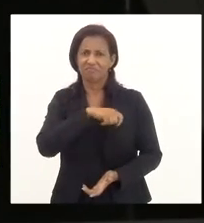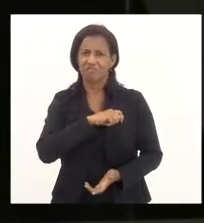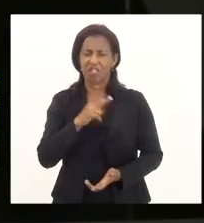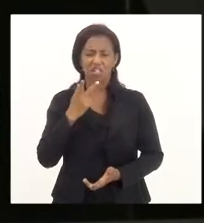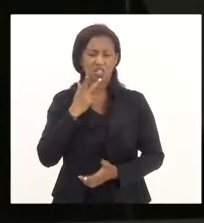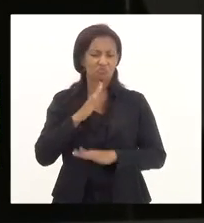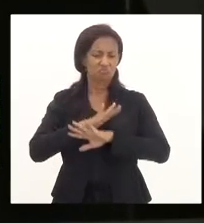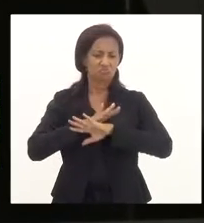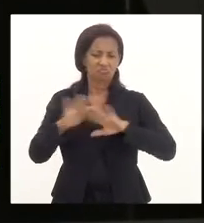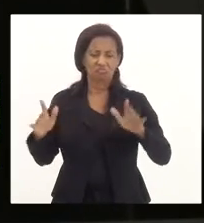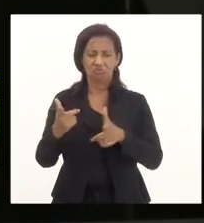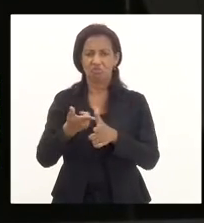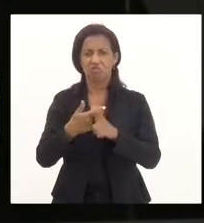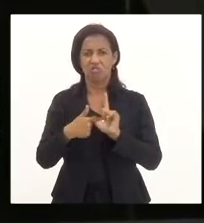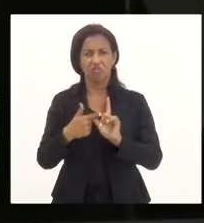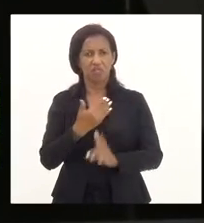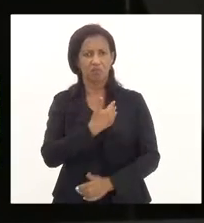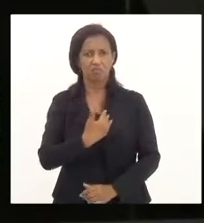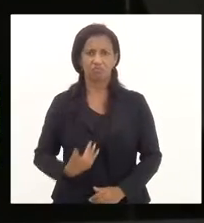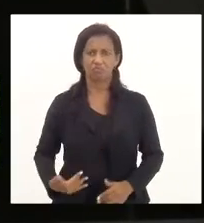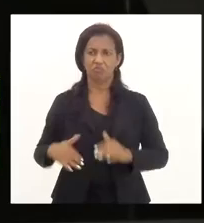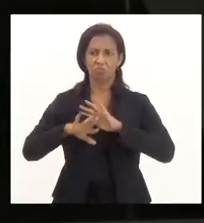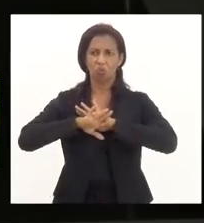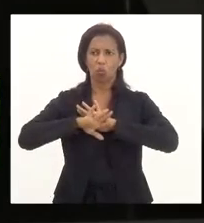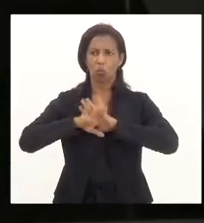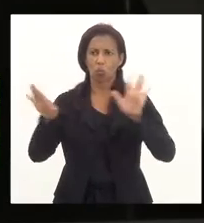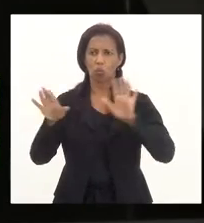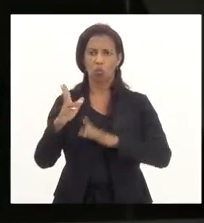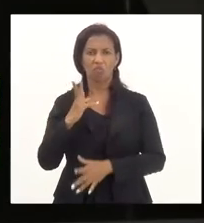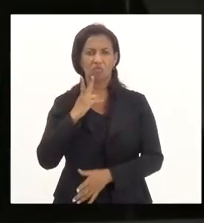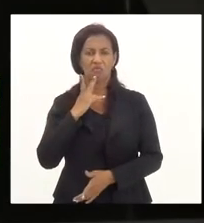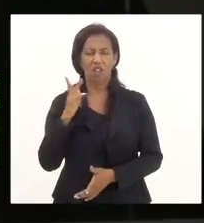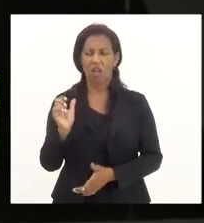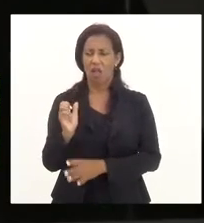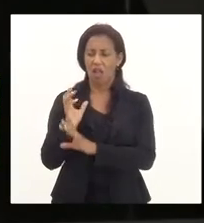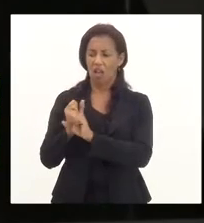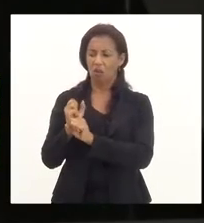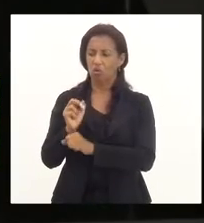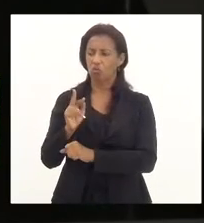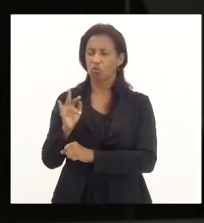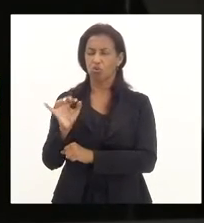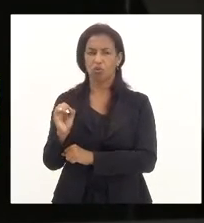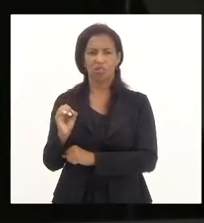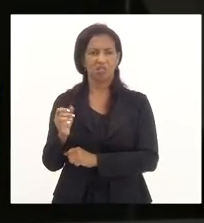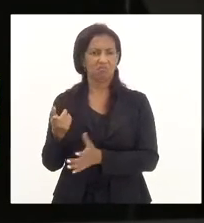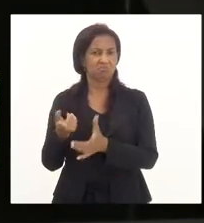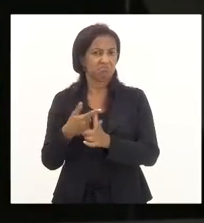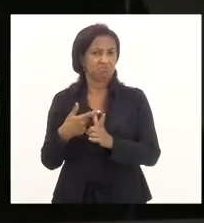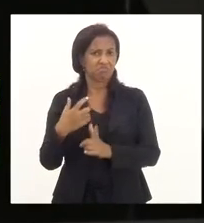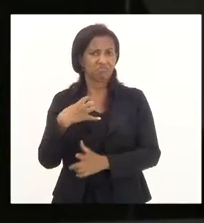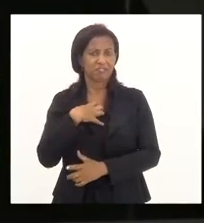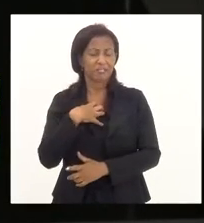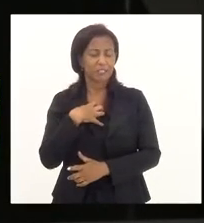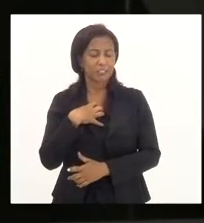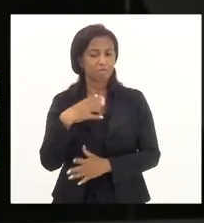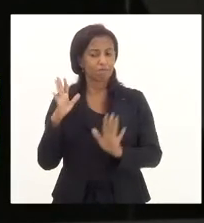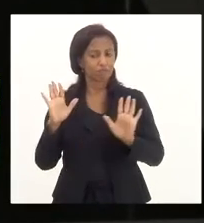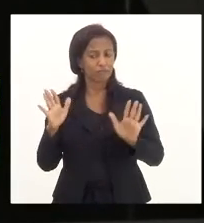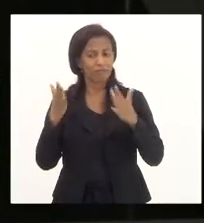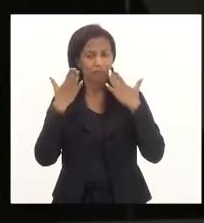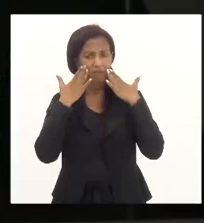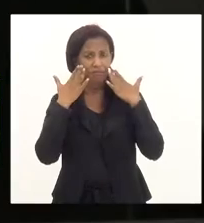não vou falar sobre a dívida pública sobre auditoria da dívida porque me senti muito